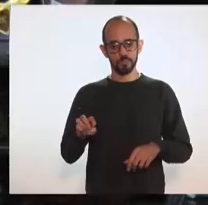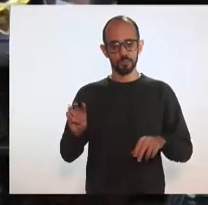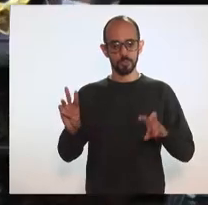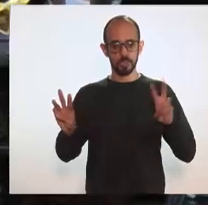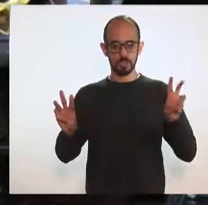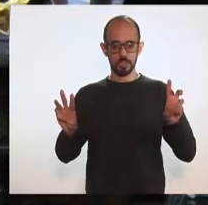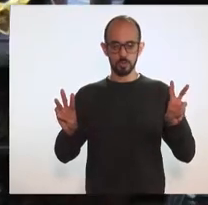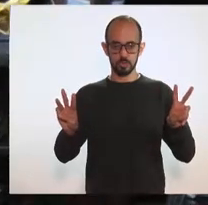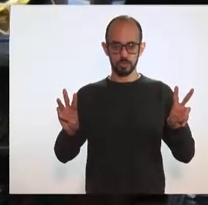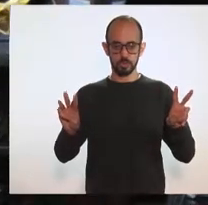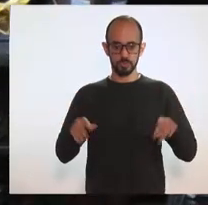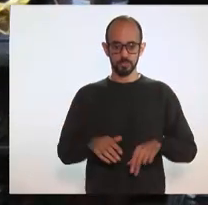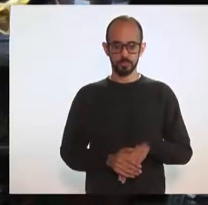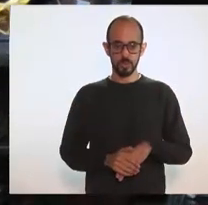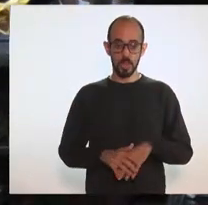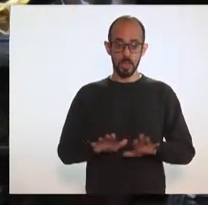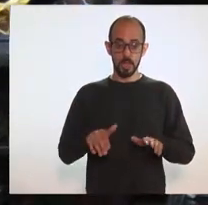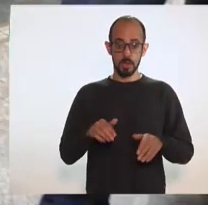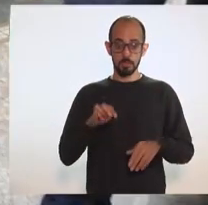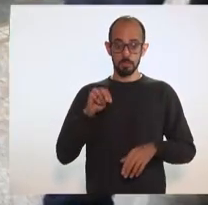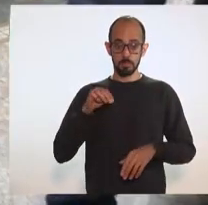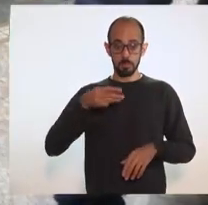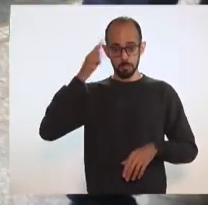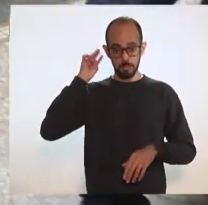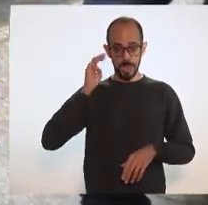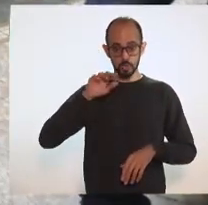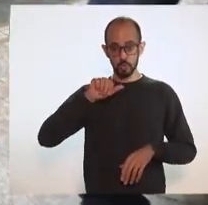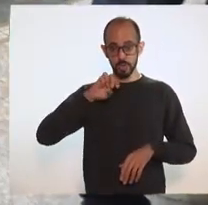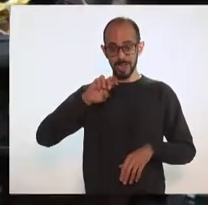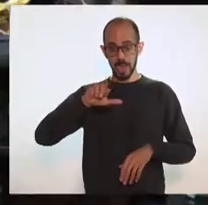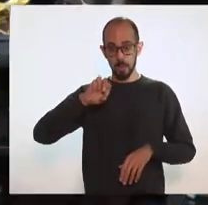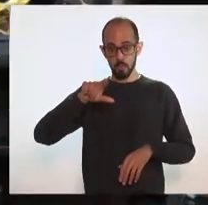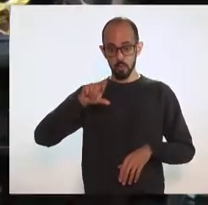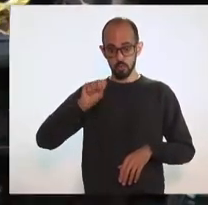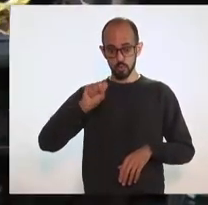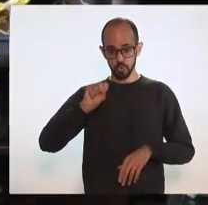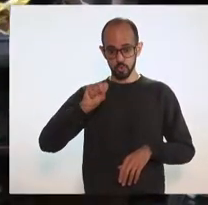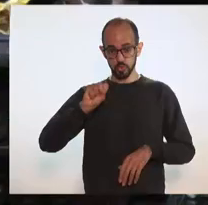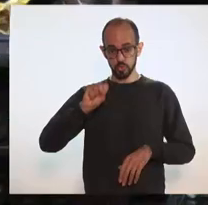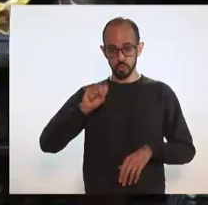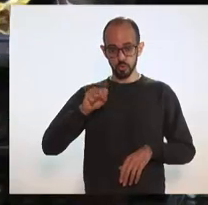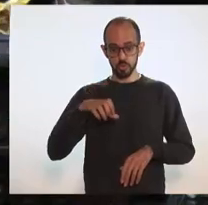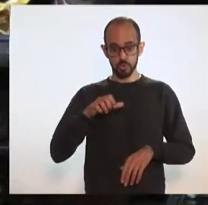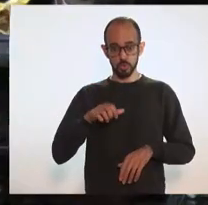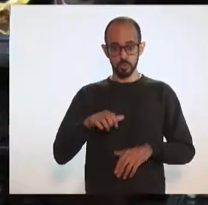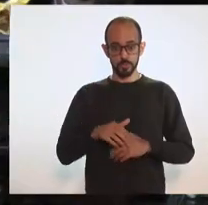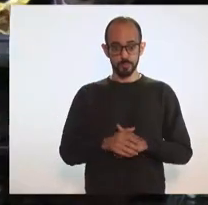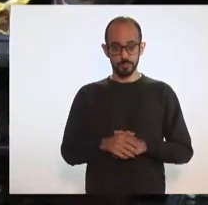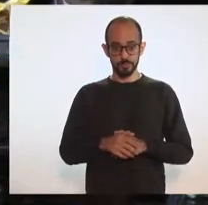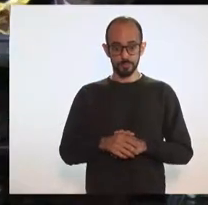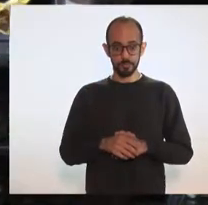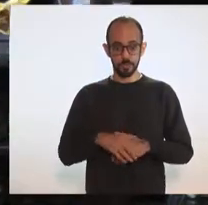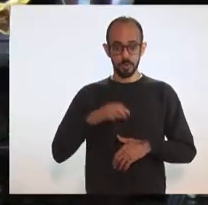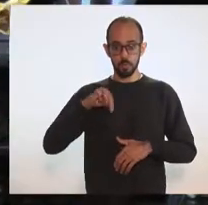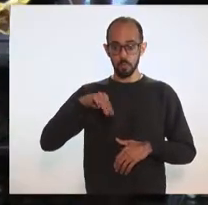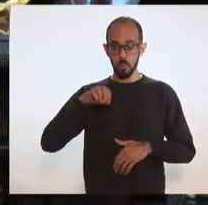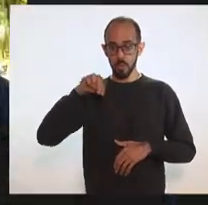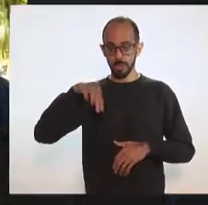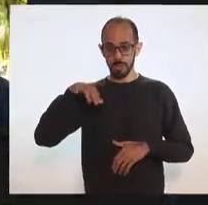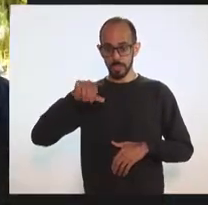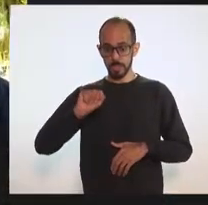Deputado Max Lemos é sobre as 10 com o relator em 4 a 2 Deputado da Mônica